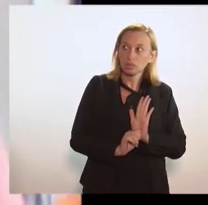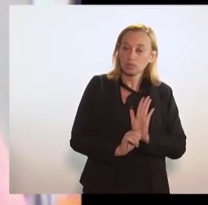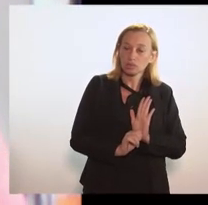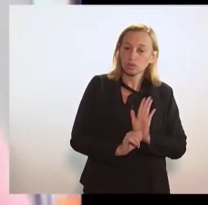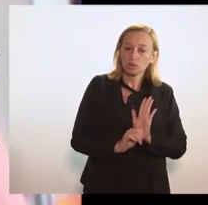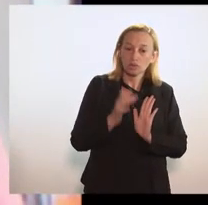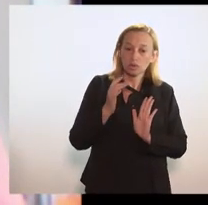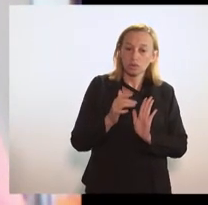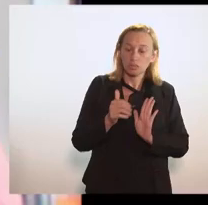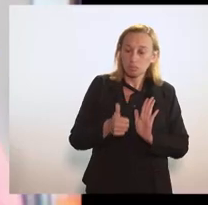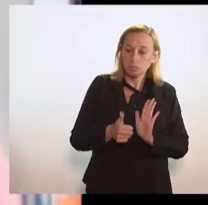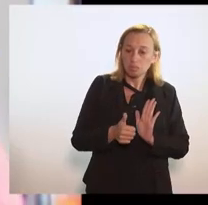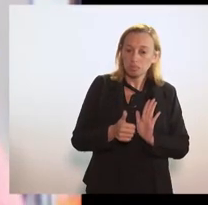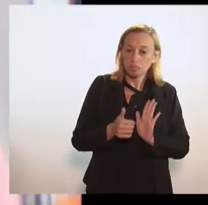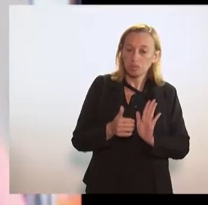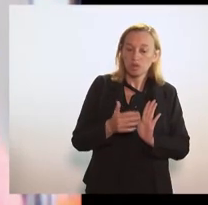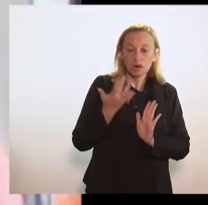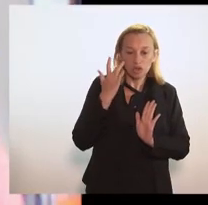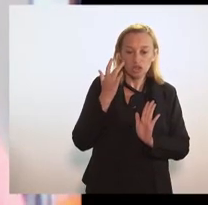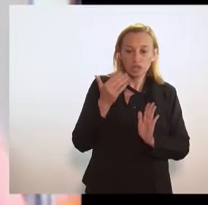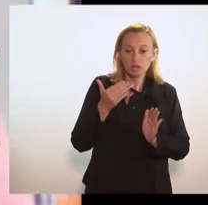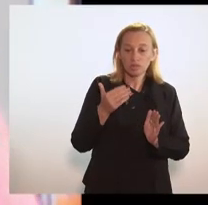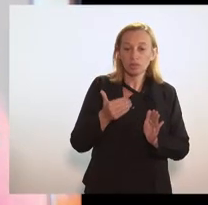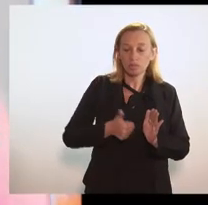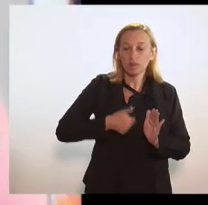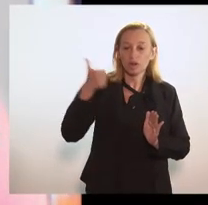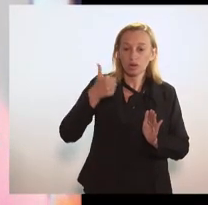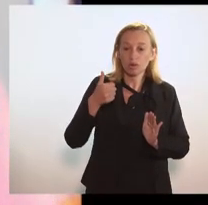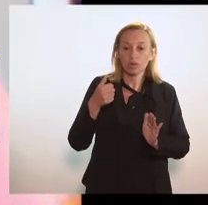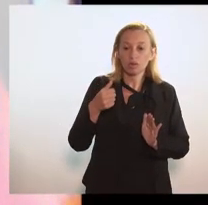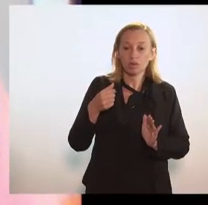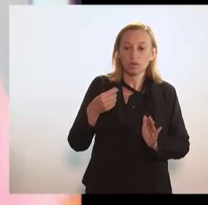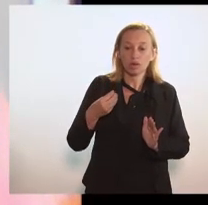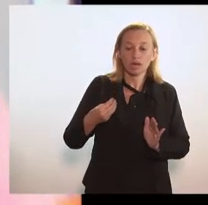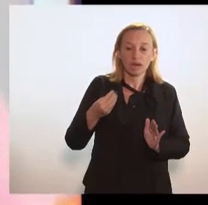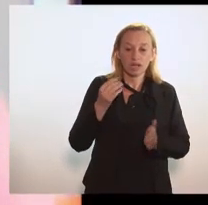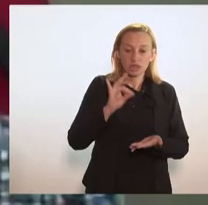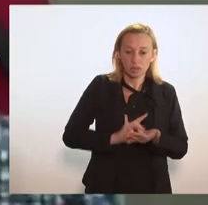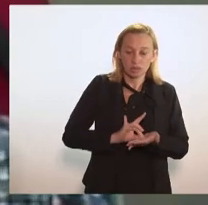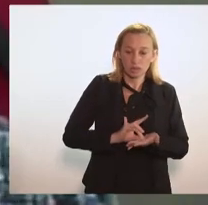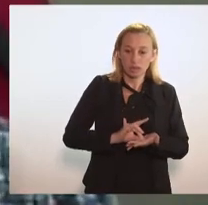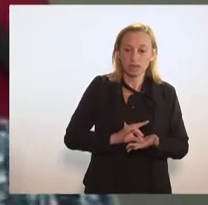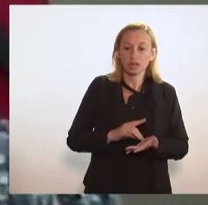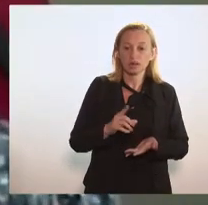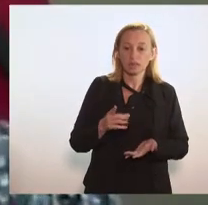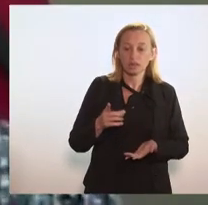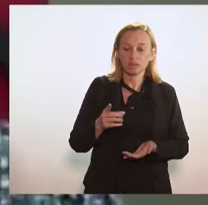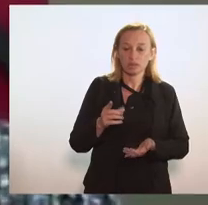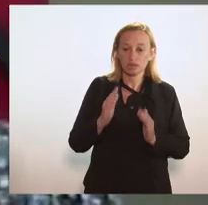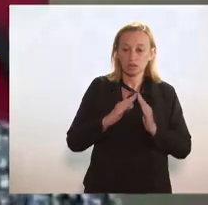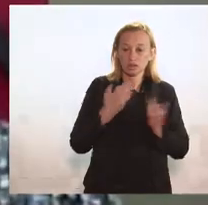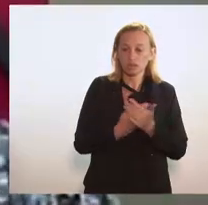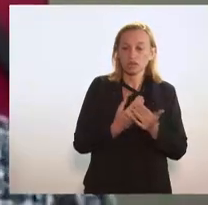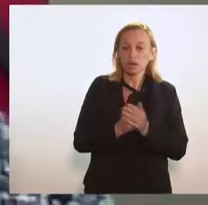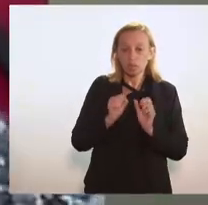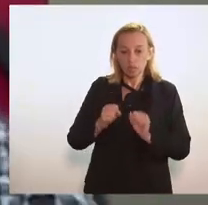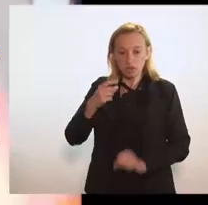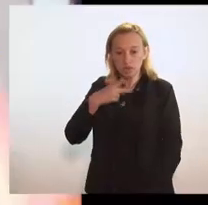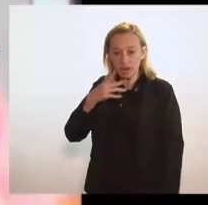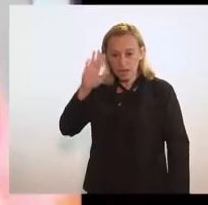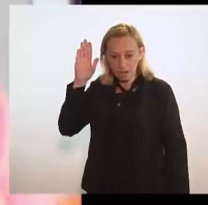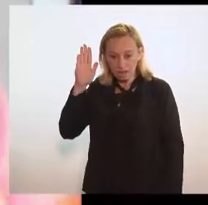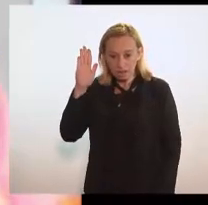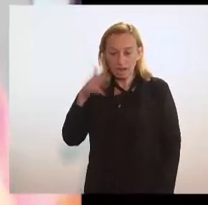pareceu um pouco mais próximo aí no cotidiano escolar uma parte